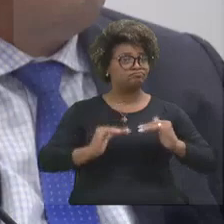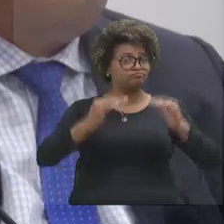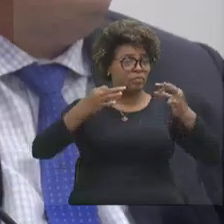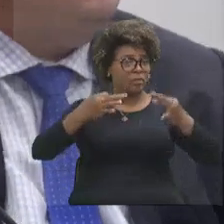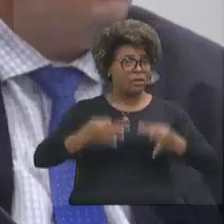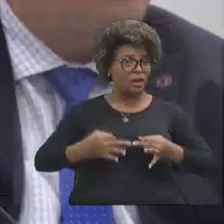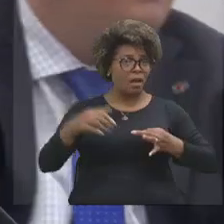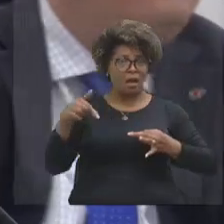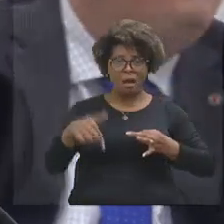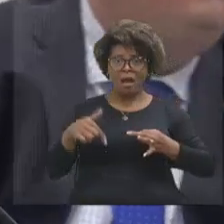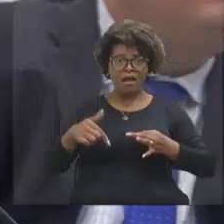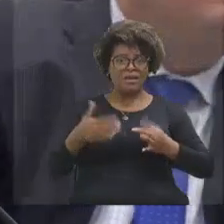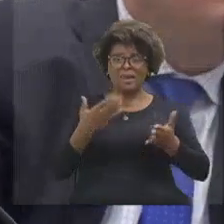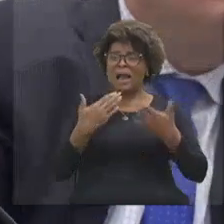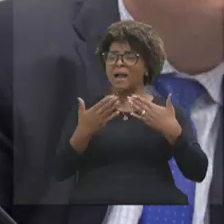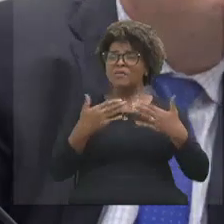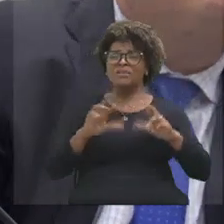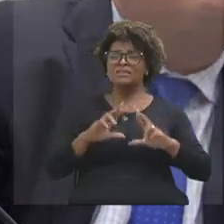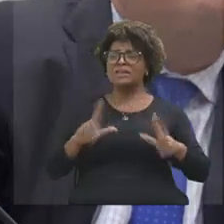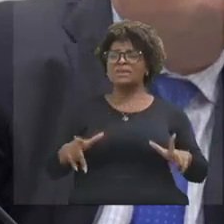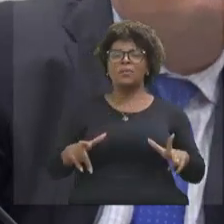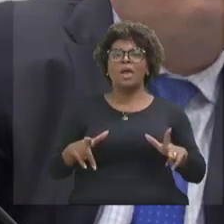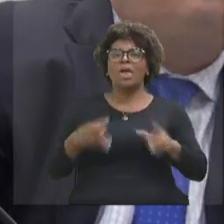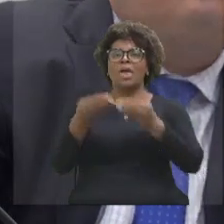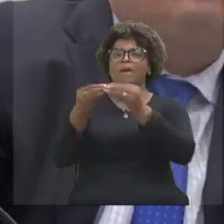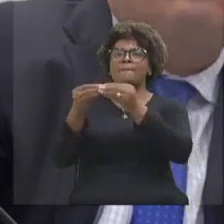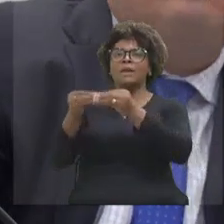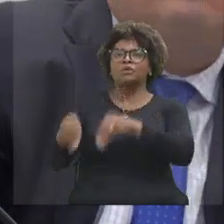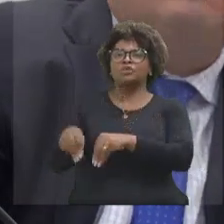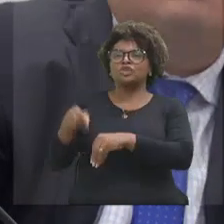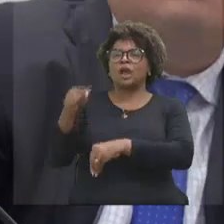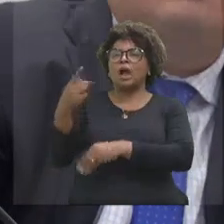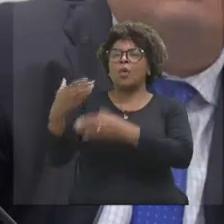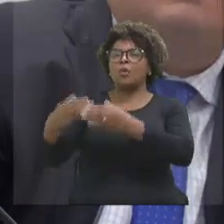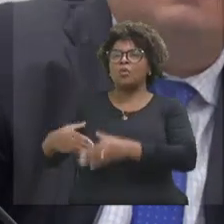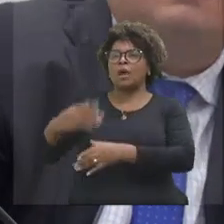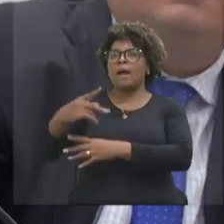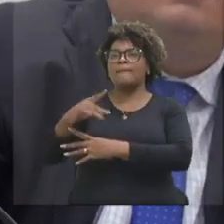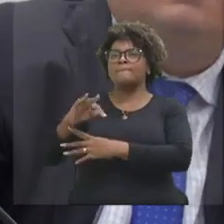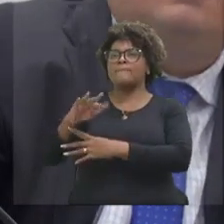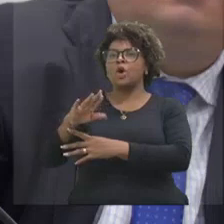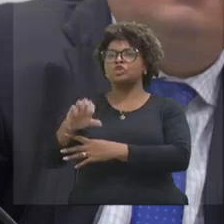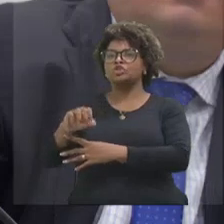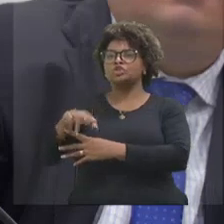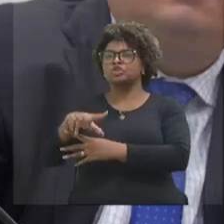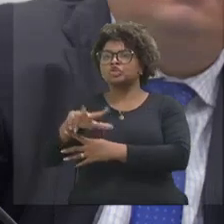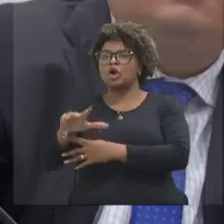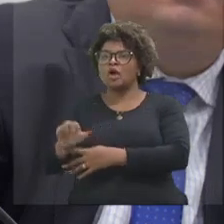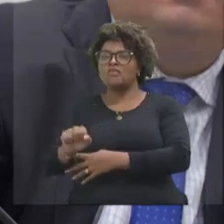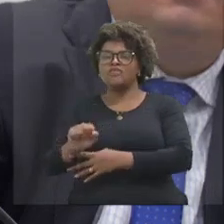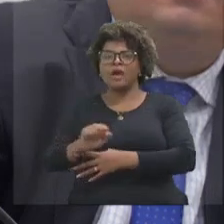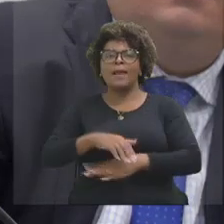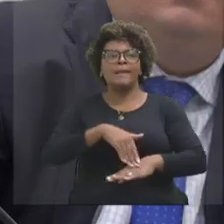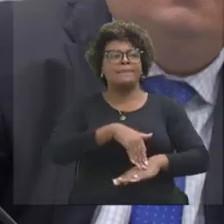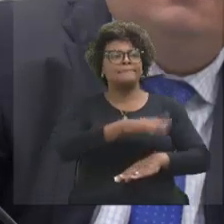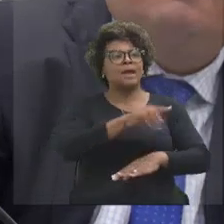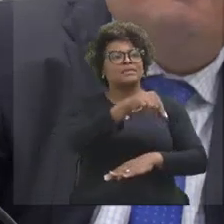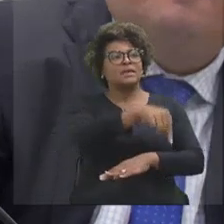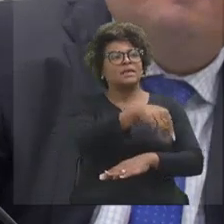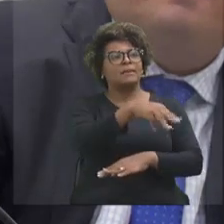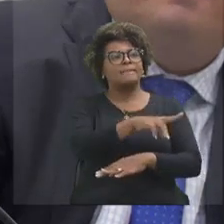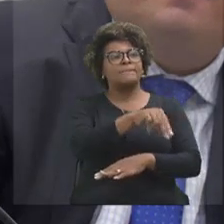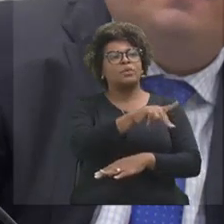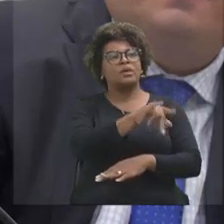a discussão não é enfraquecer ponte nova e fortalecer Muriaé tudo a favor de